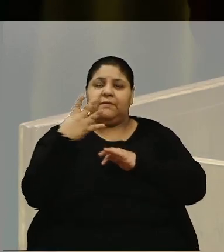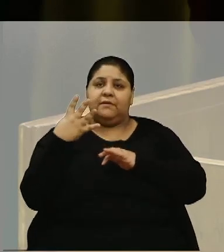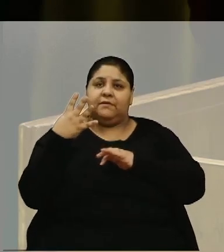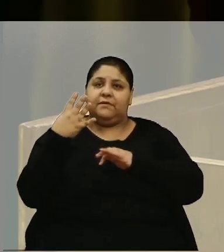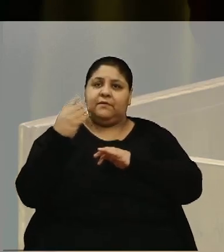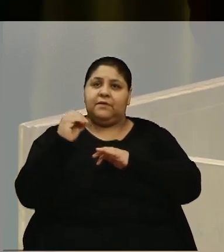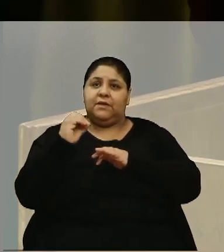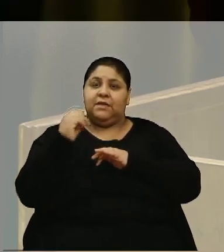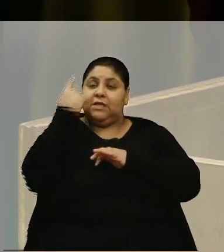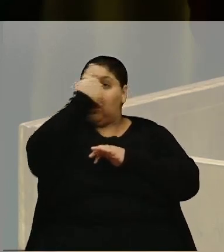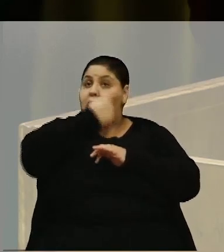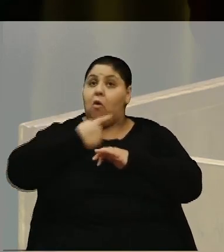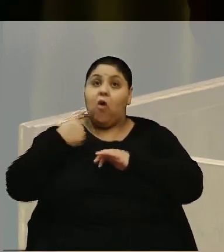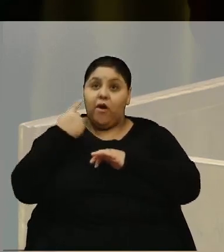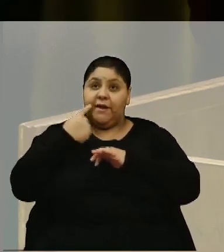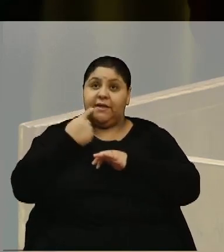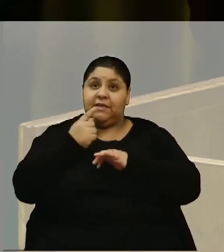navegação